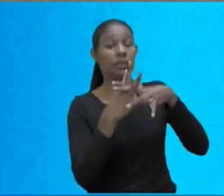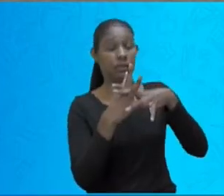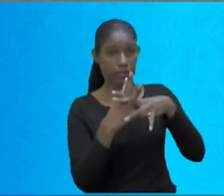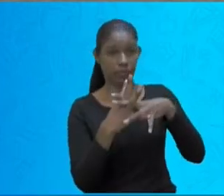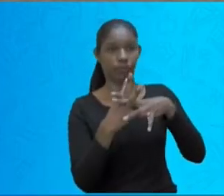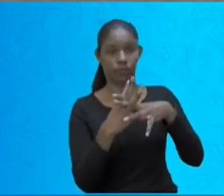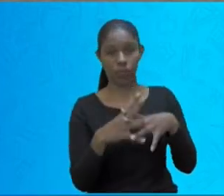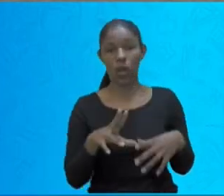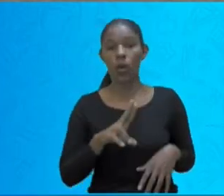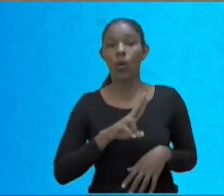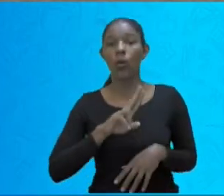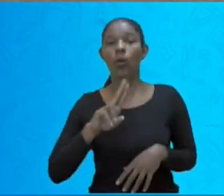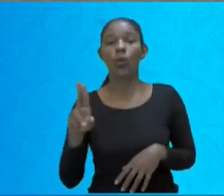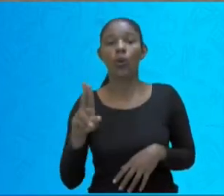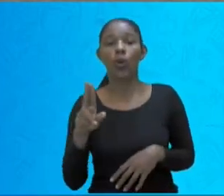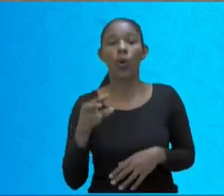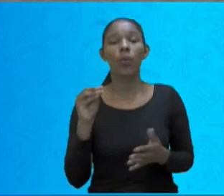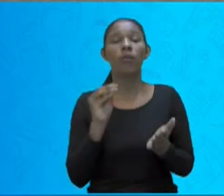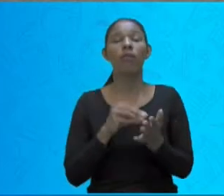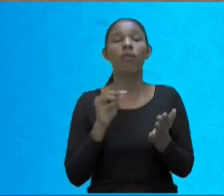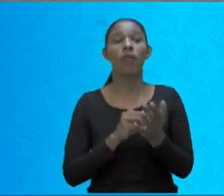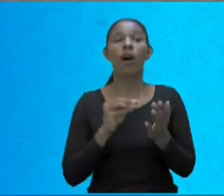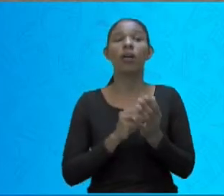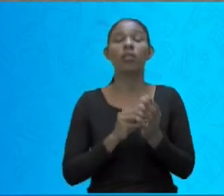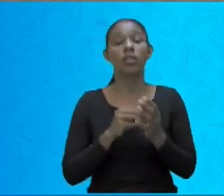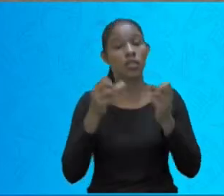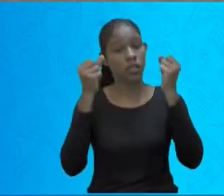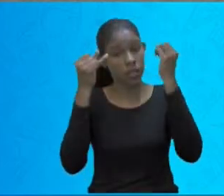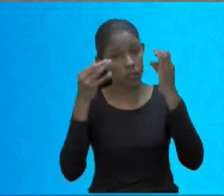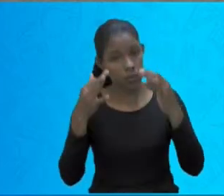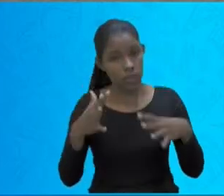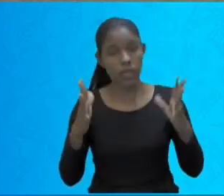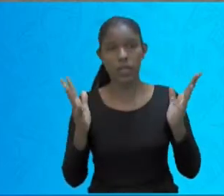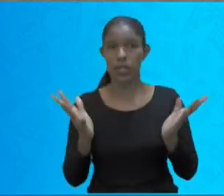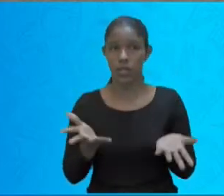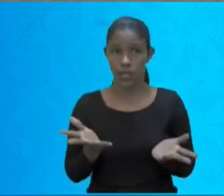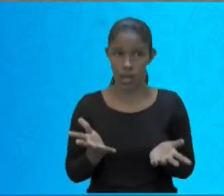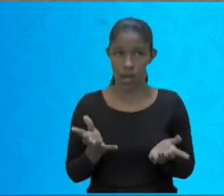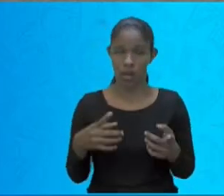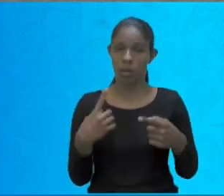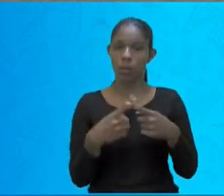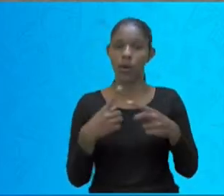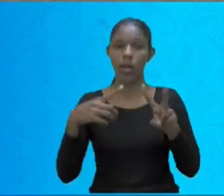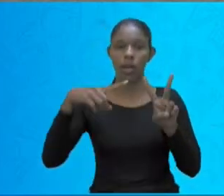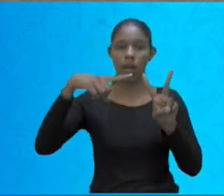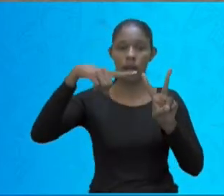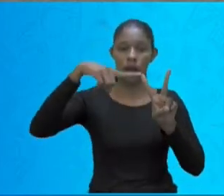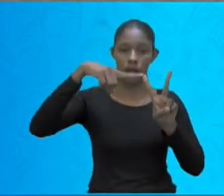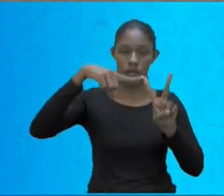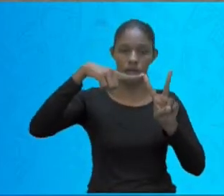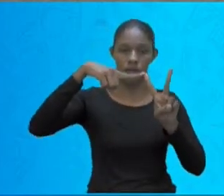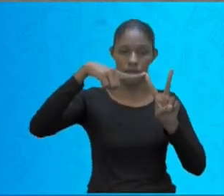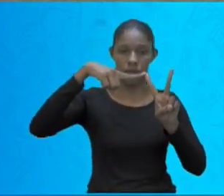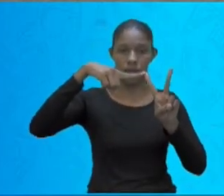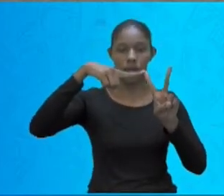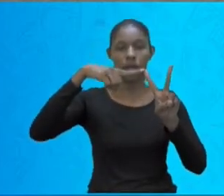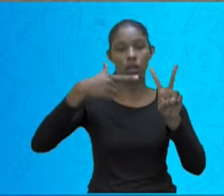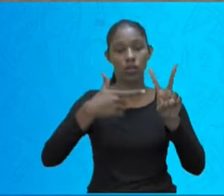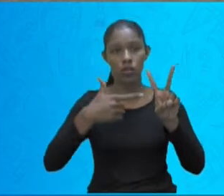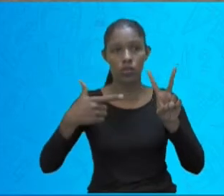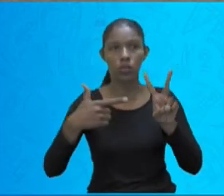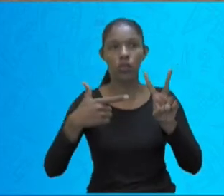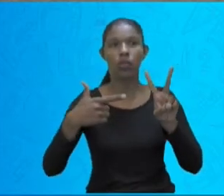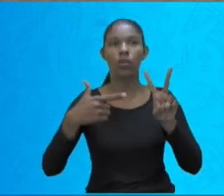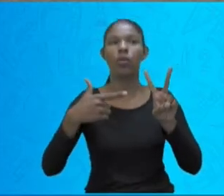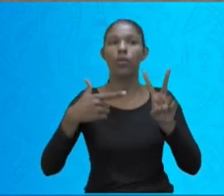não vai chegar nem perto, vai chegar próximo do valor. Raiz quadrada de 2, por falta, eu iria pegar só as duas